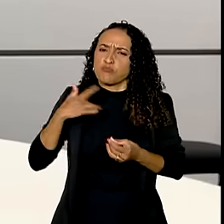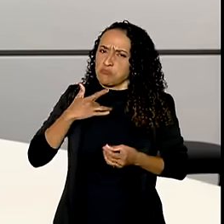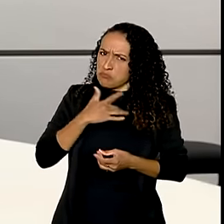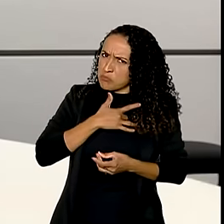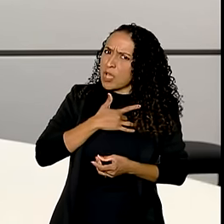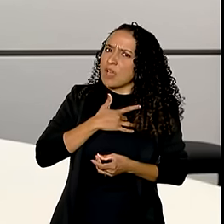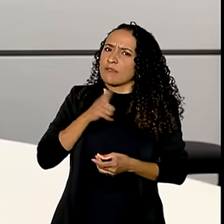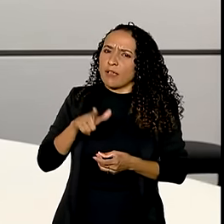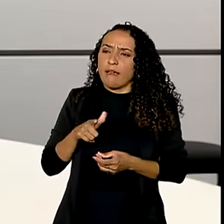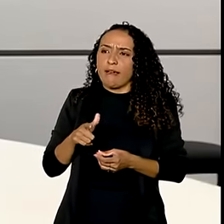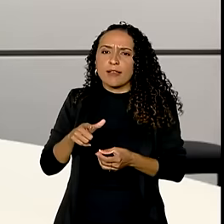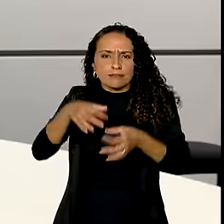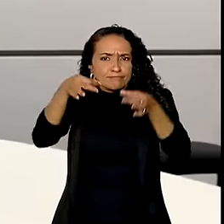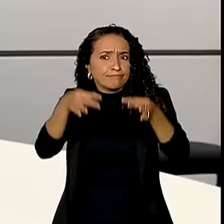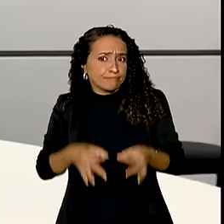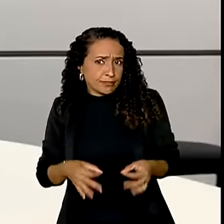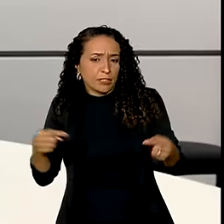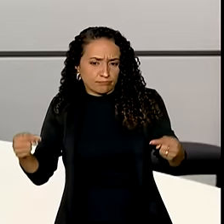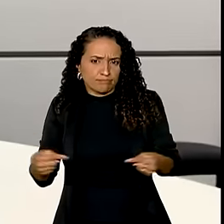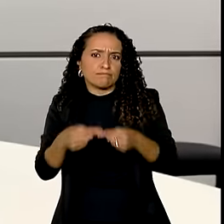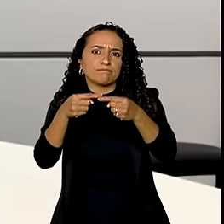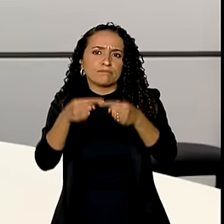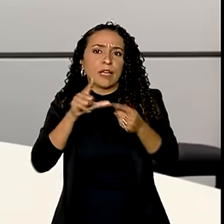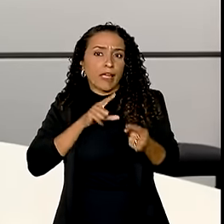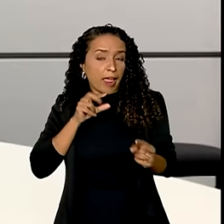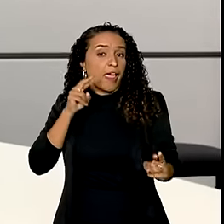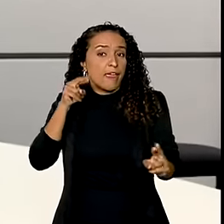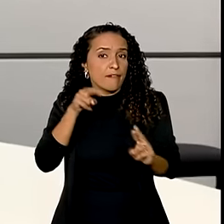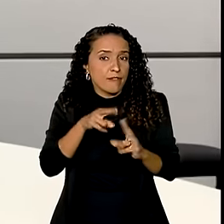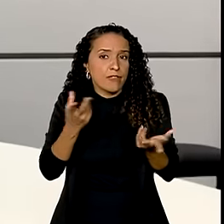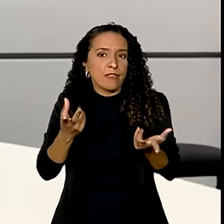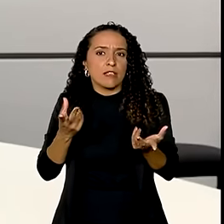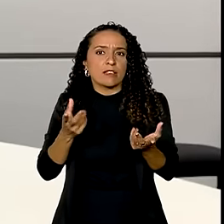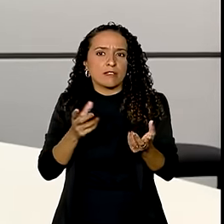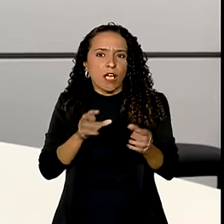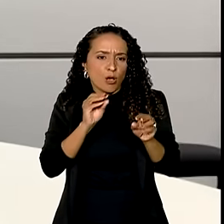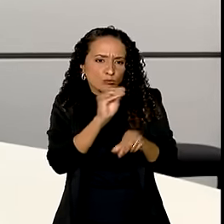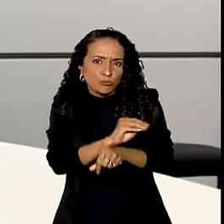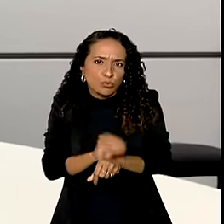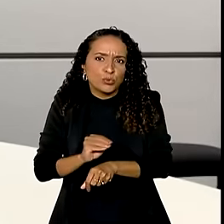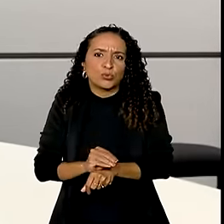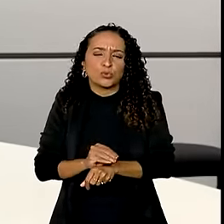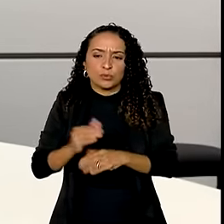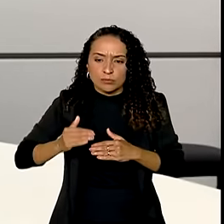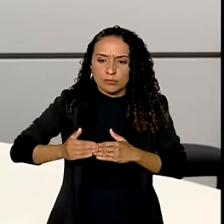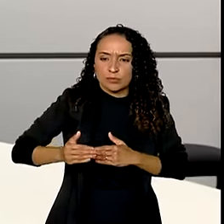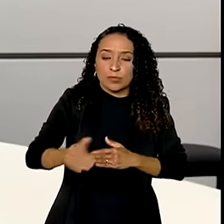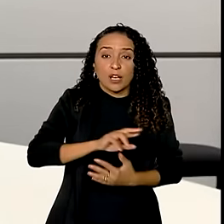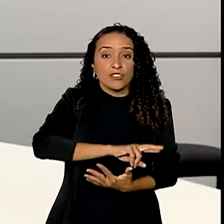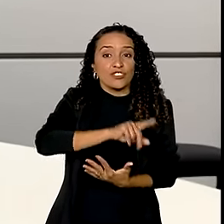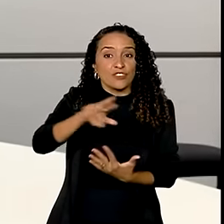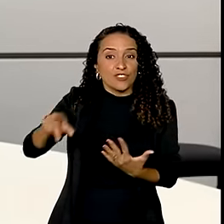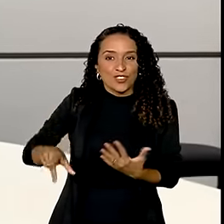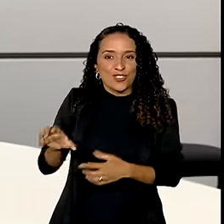saudáveis e são muito adequados e estão referenciados, são cultivados a partir das diferentes regiões.